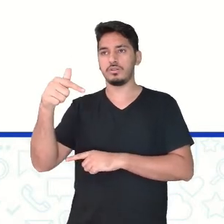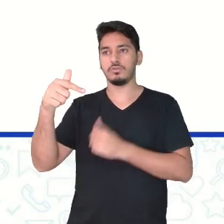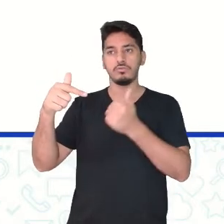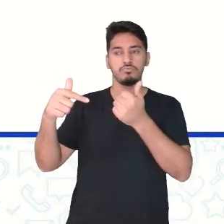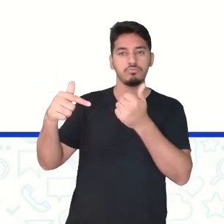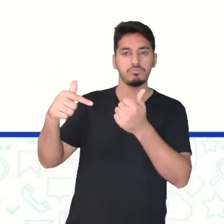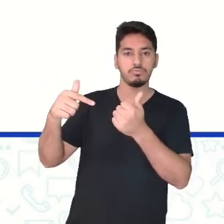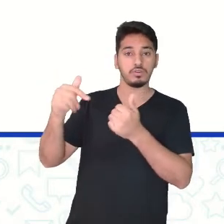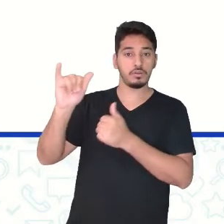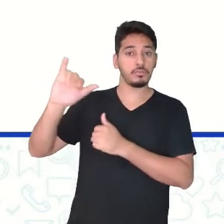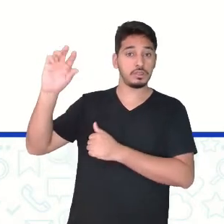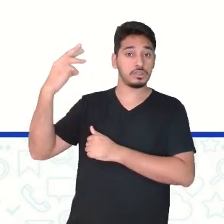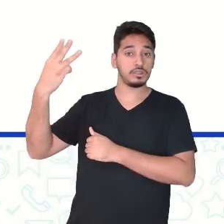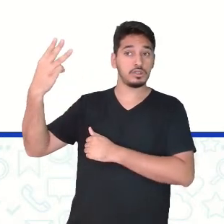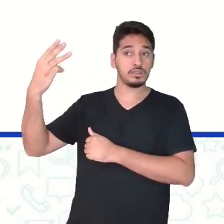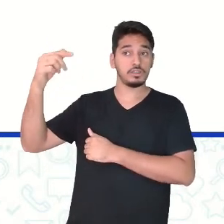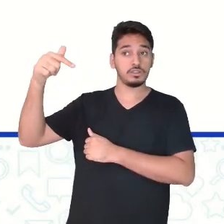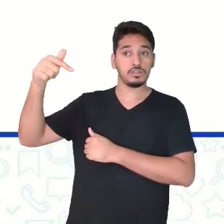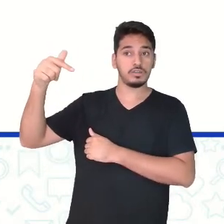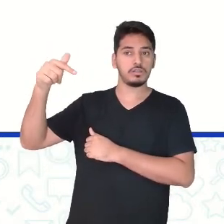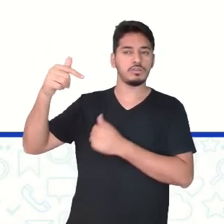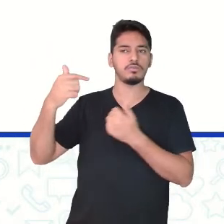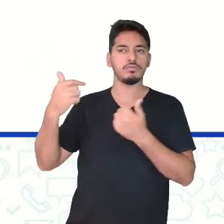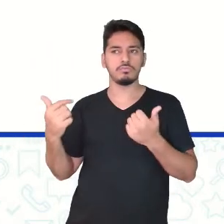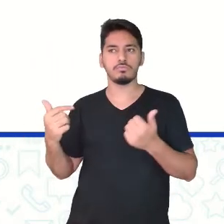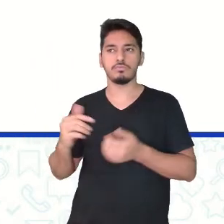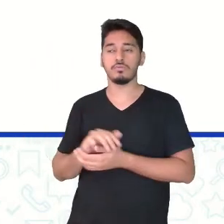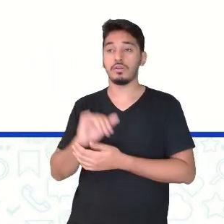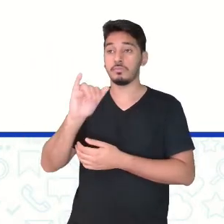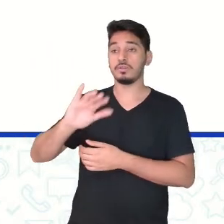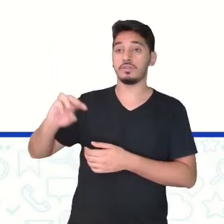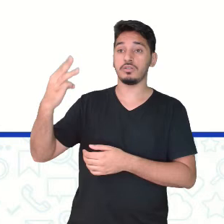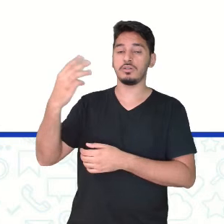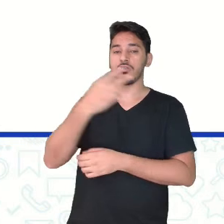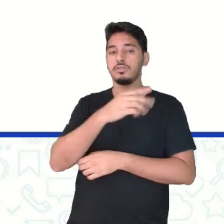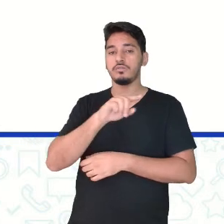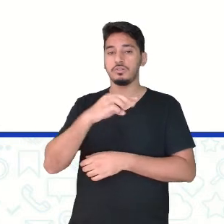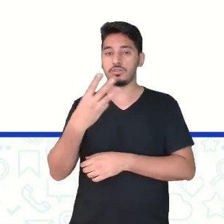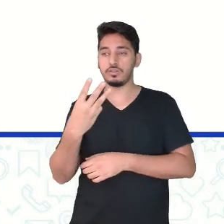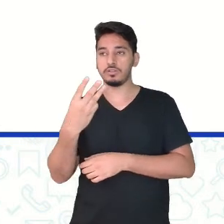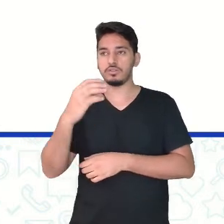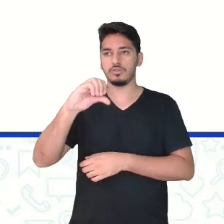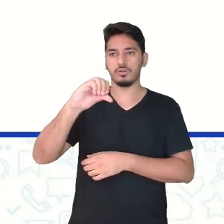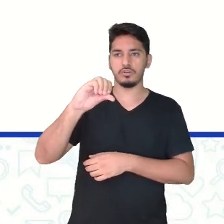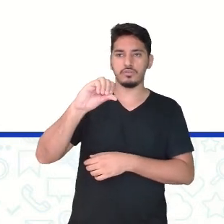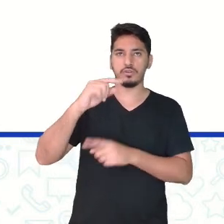A figura 3. 3N mais 2 de novo. 3 vezes 3,